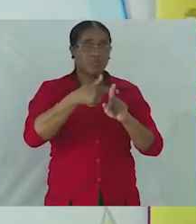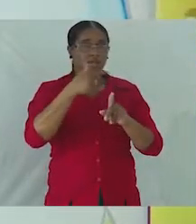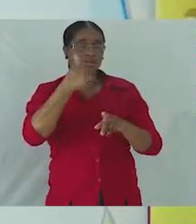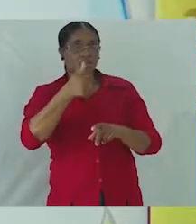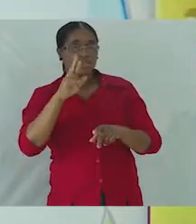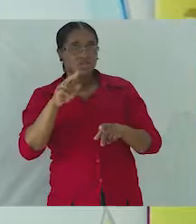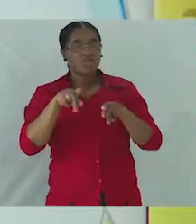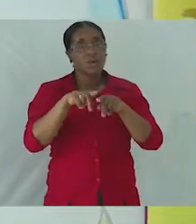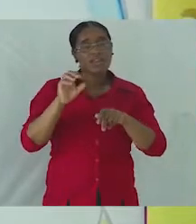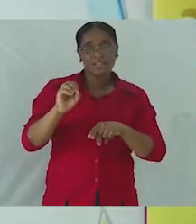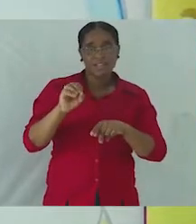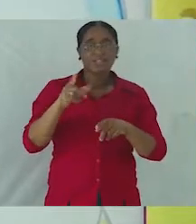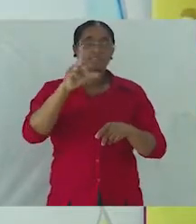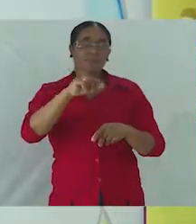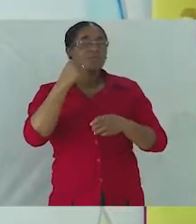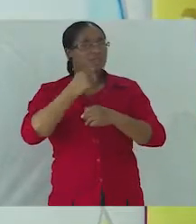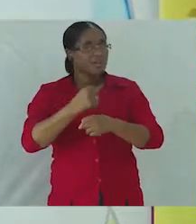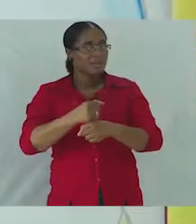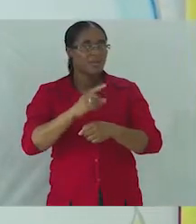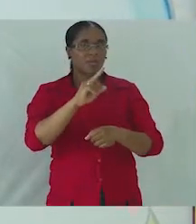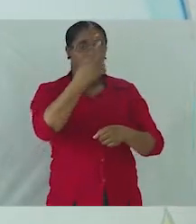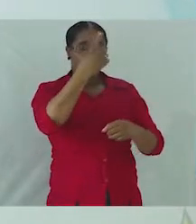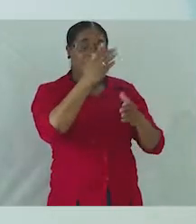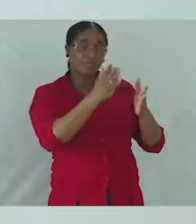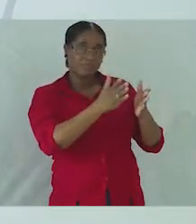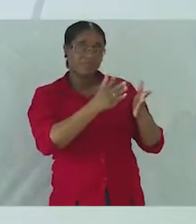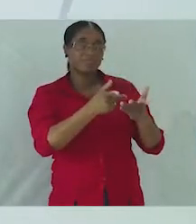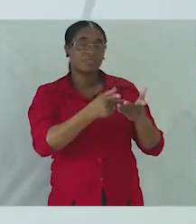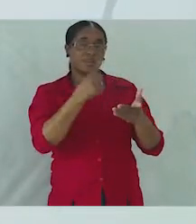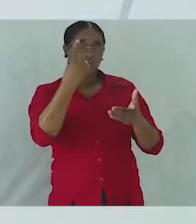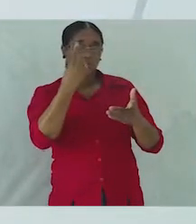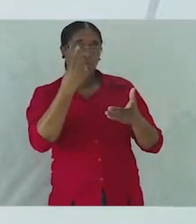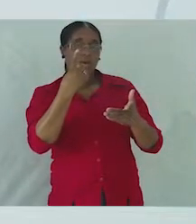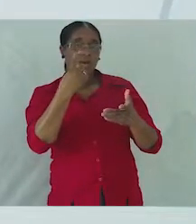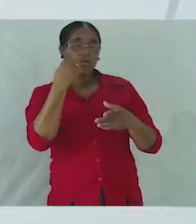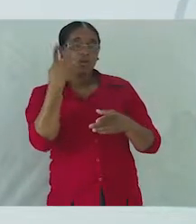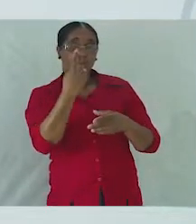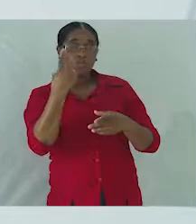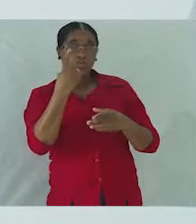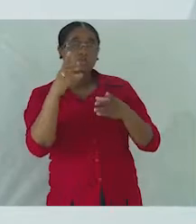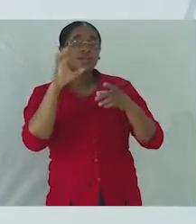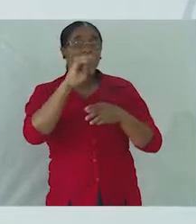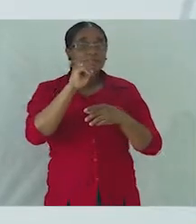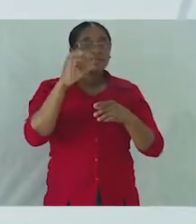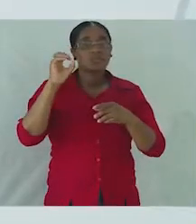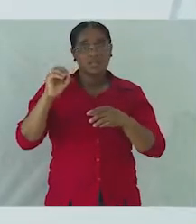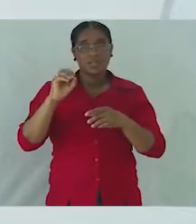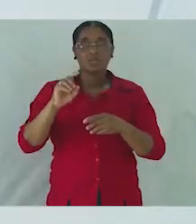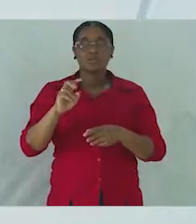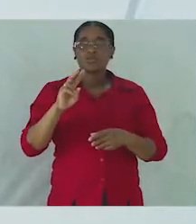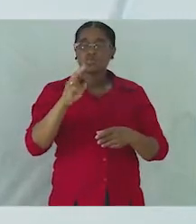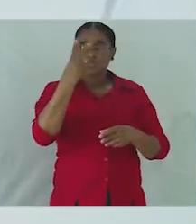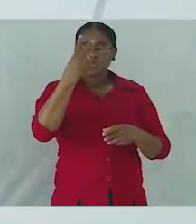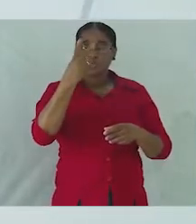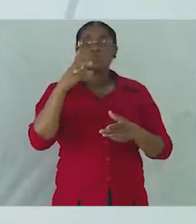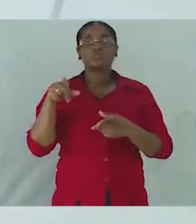0. E vimos que, no primeiro caso, uma única solução que é 0. No